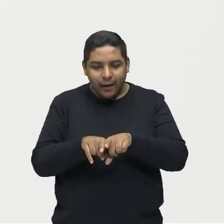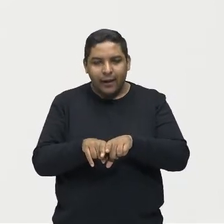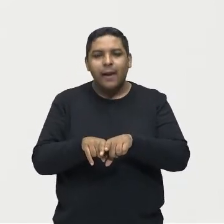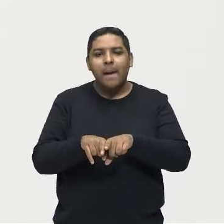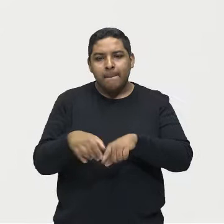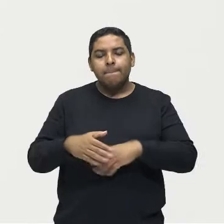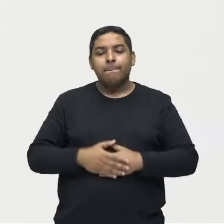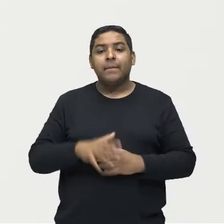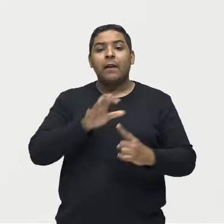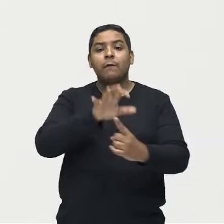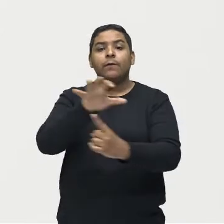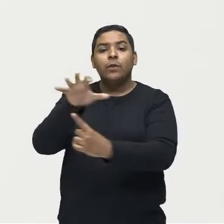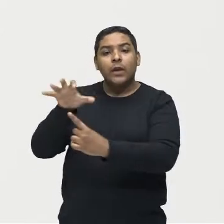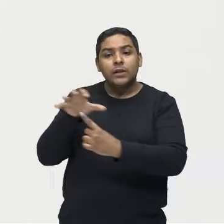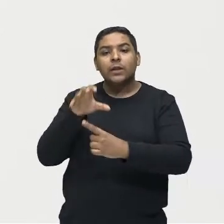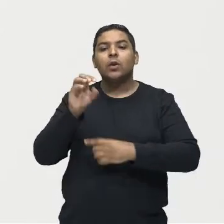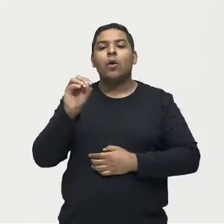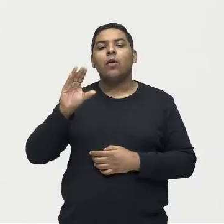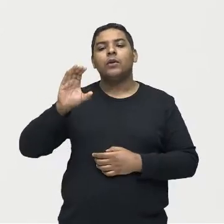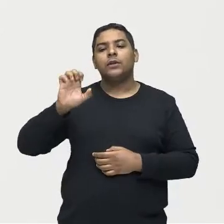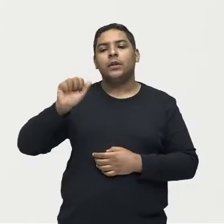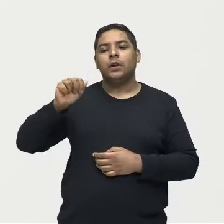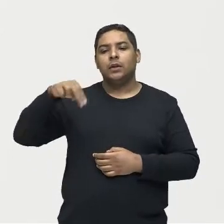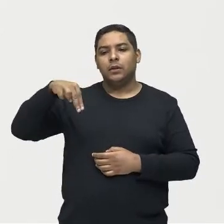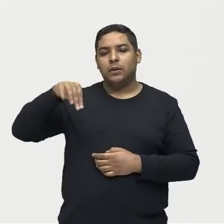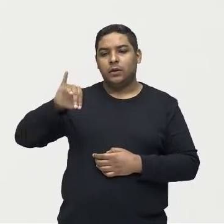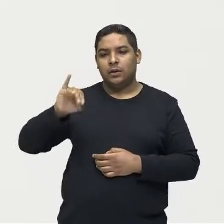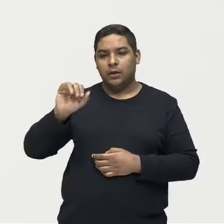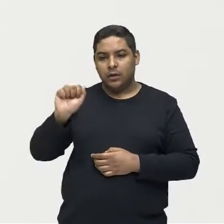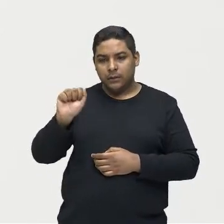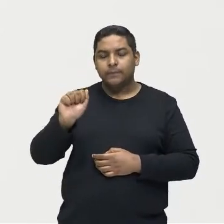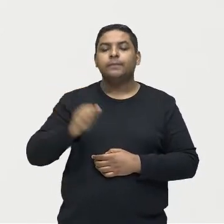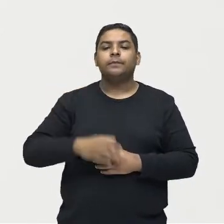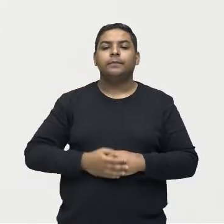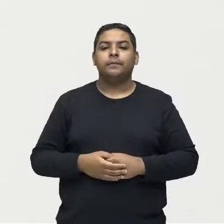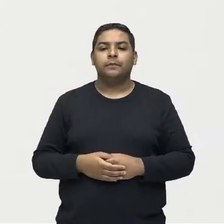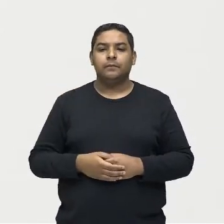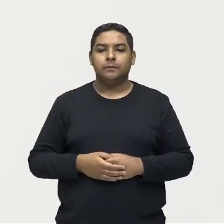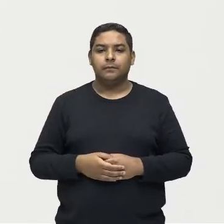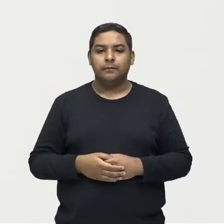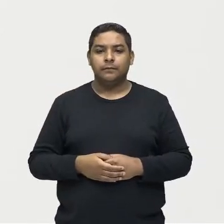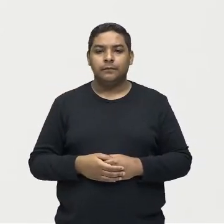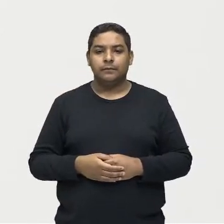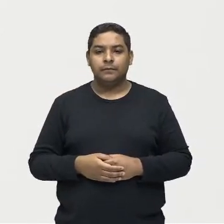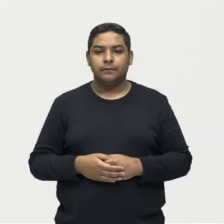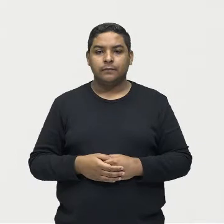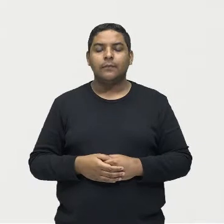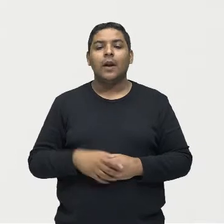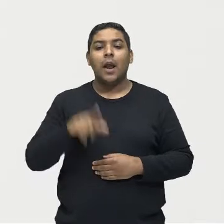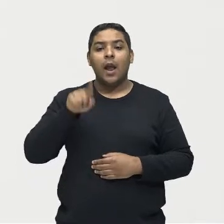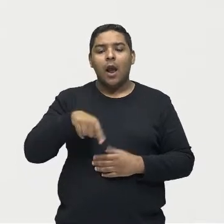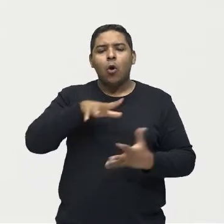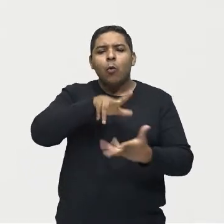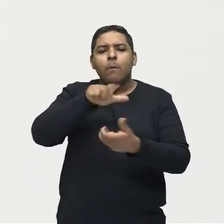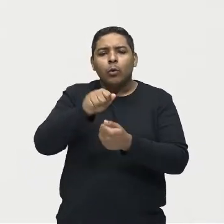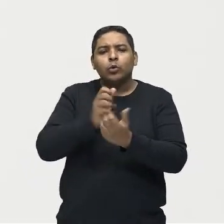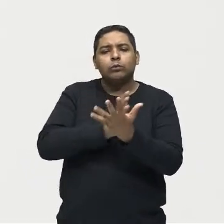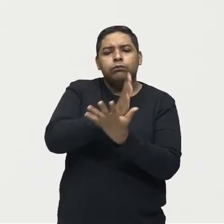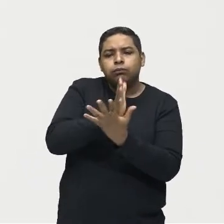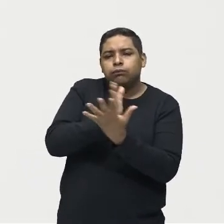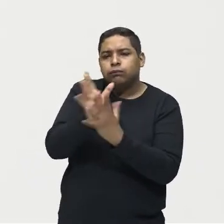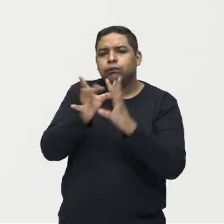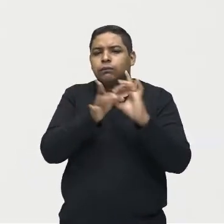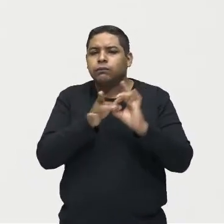essa área aqui da Oceania. Então, esse período aí de um mundo multipolar que a gente vai observar,